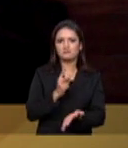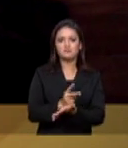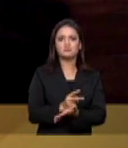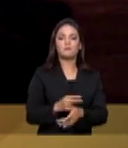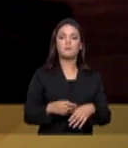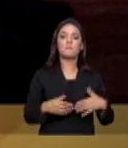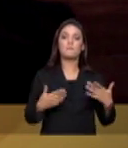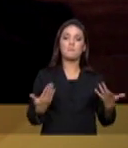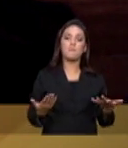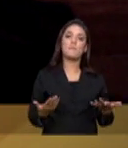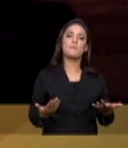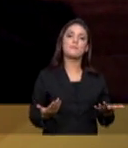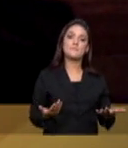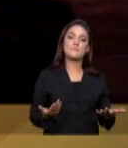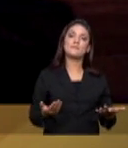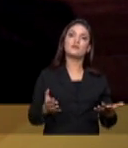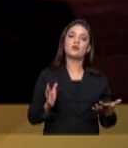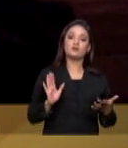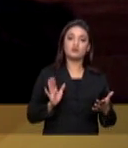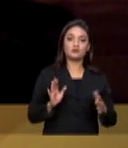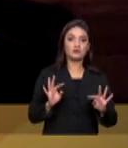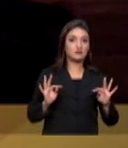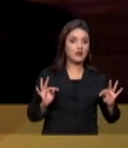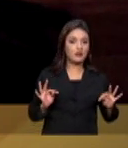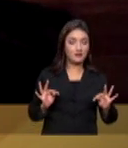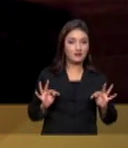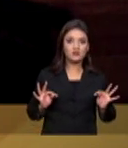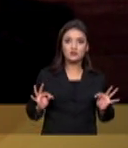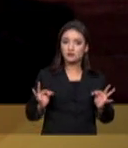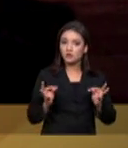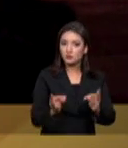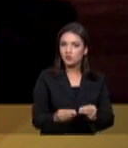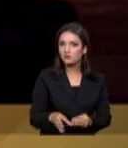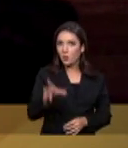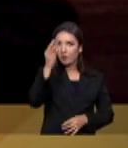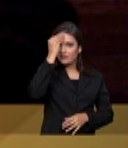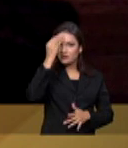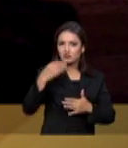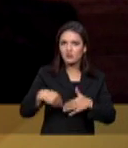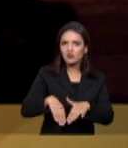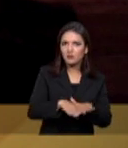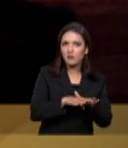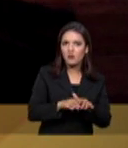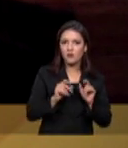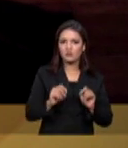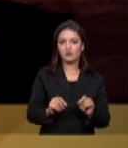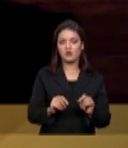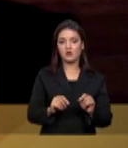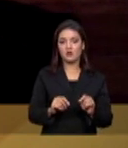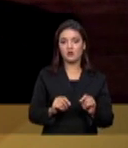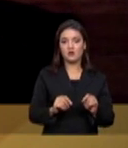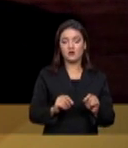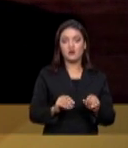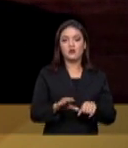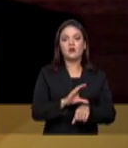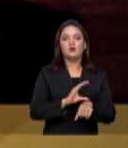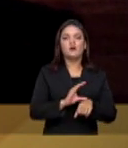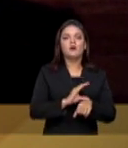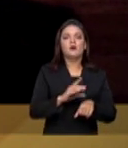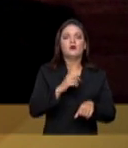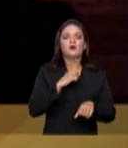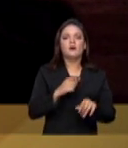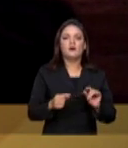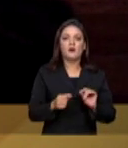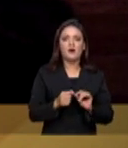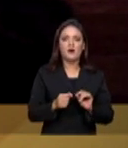percepção como entendimento Pacífico do Pina cimento condicional teria